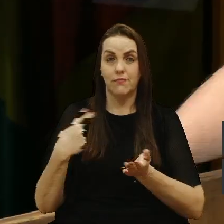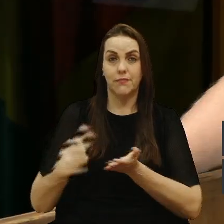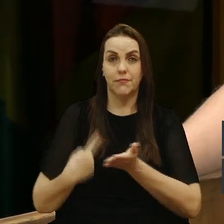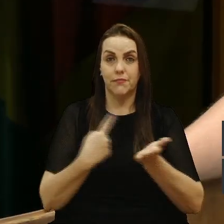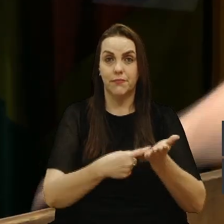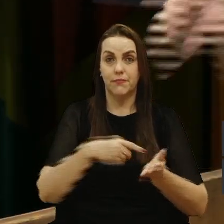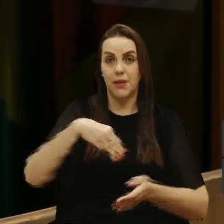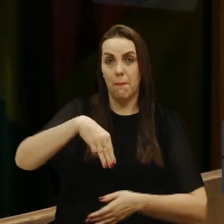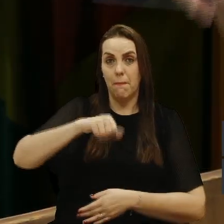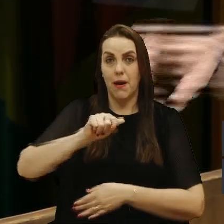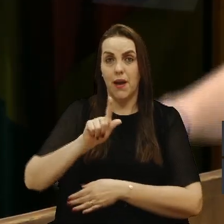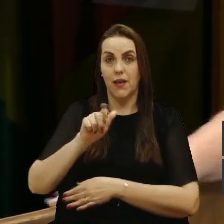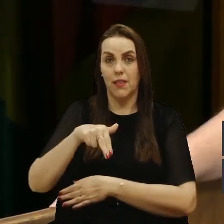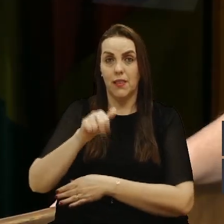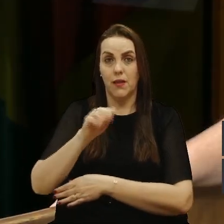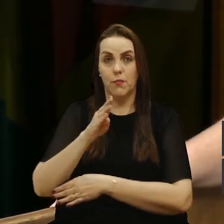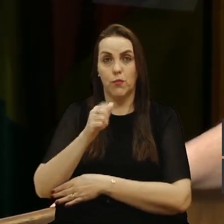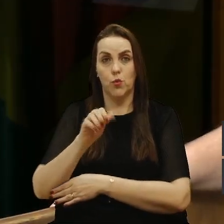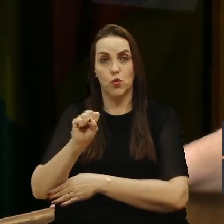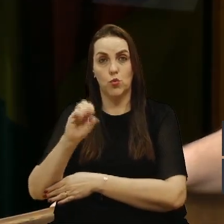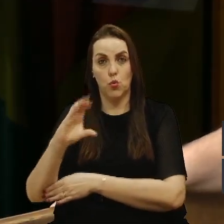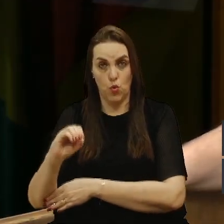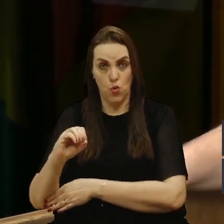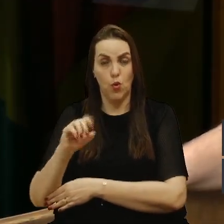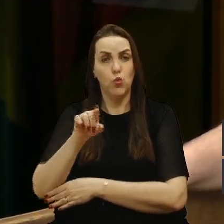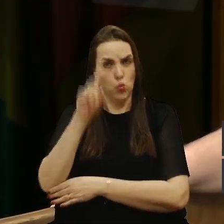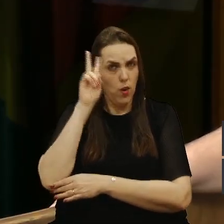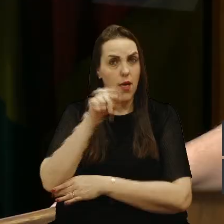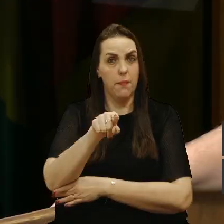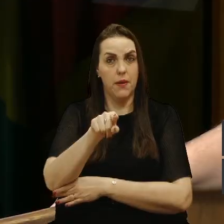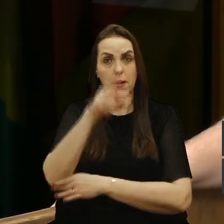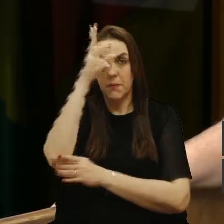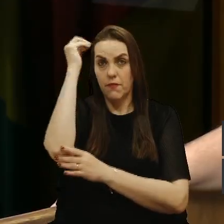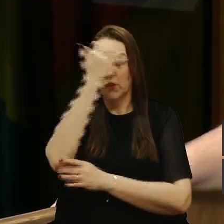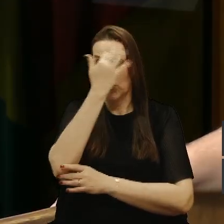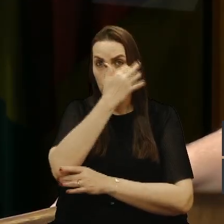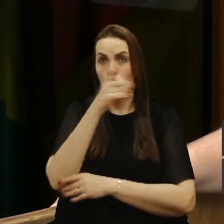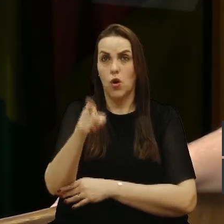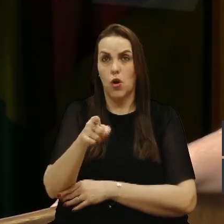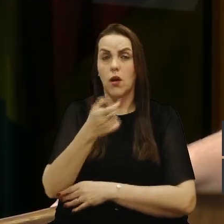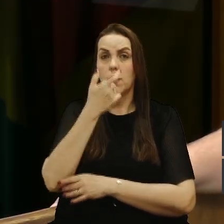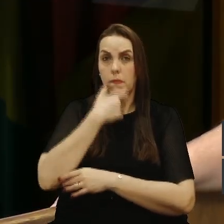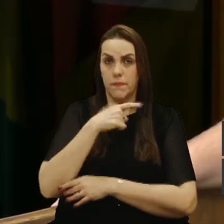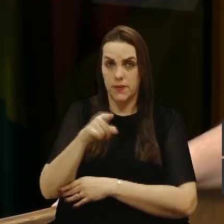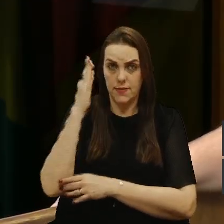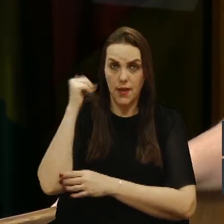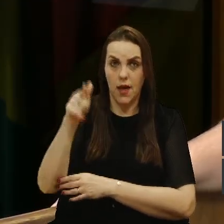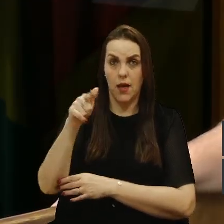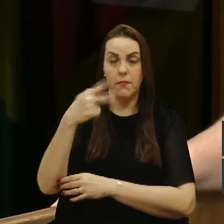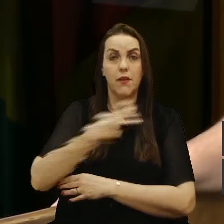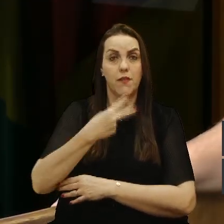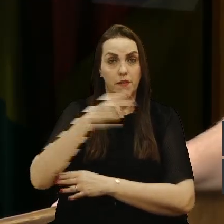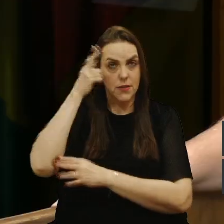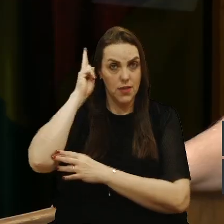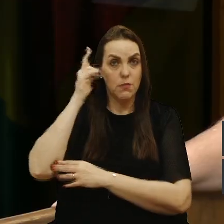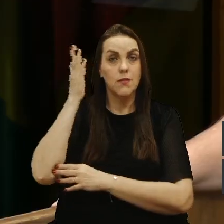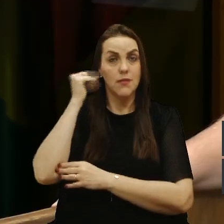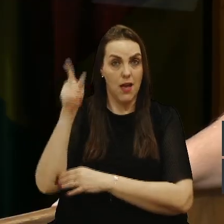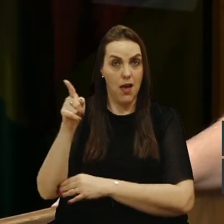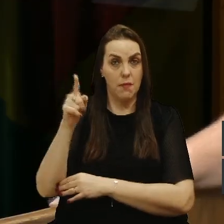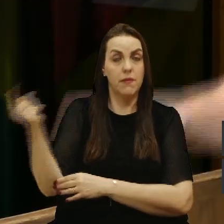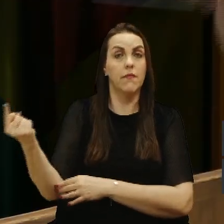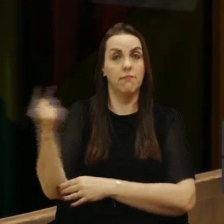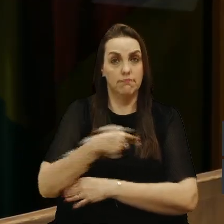Bosco. O senhor lembra também. O prefeito Adiló e o Cristiano sabe, e o vice-prefeito Edson Nespo vieram no meu